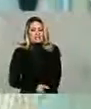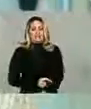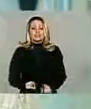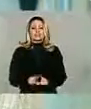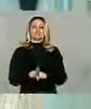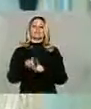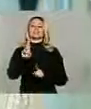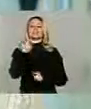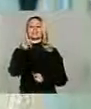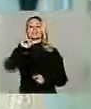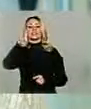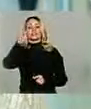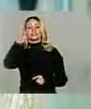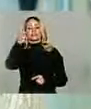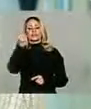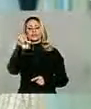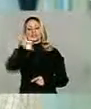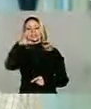hidrocefalia,